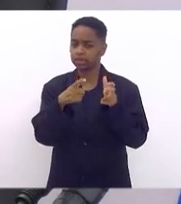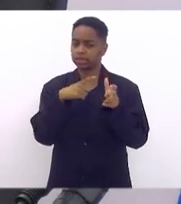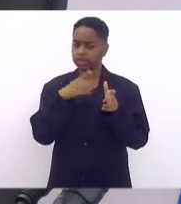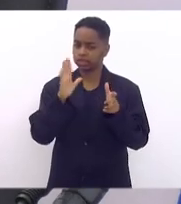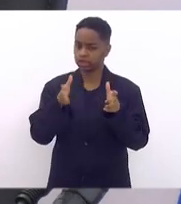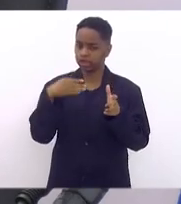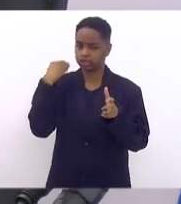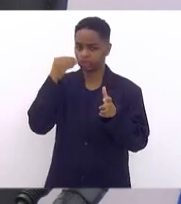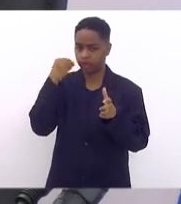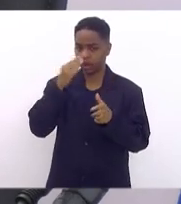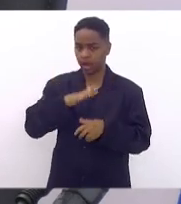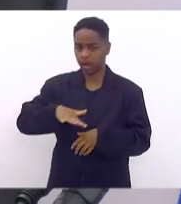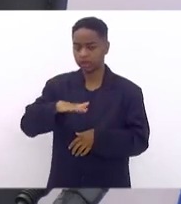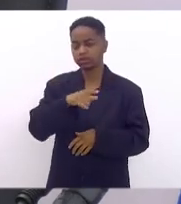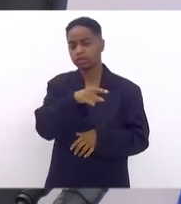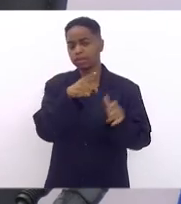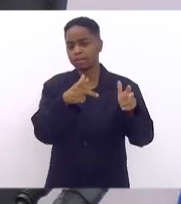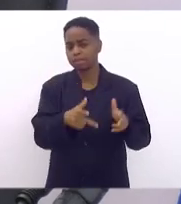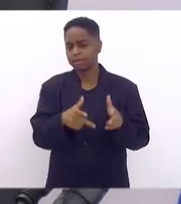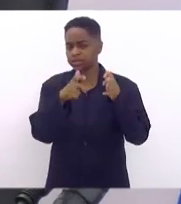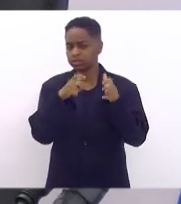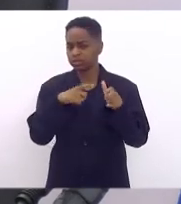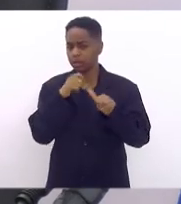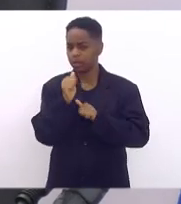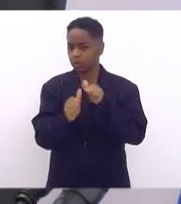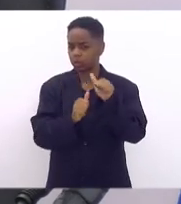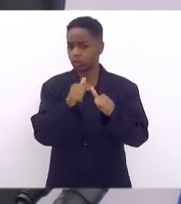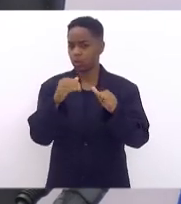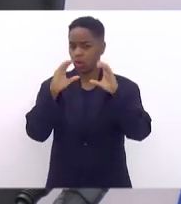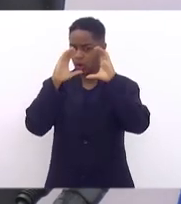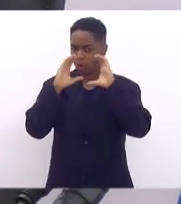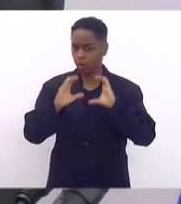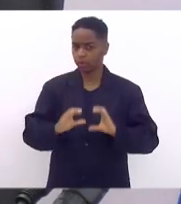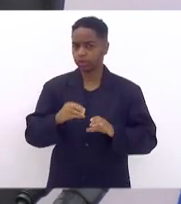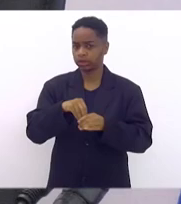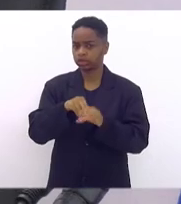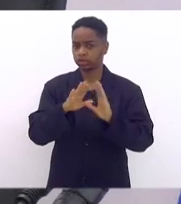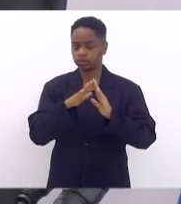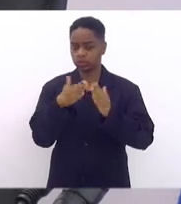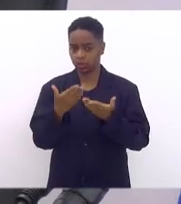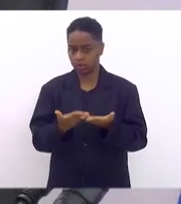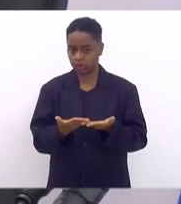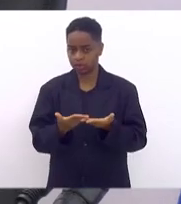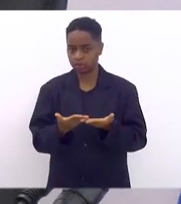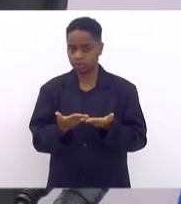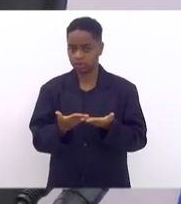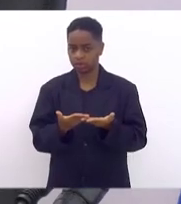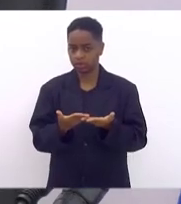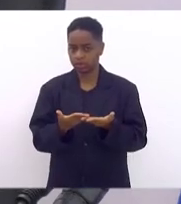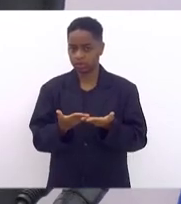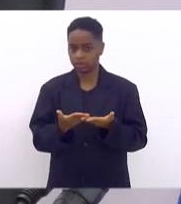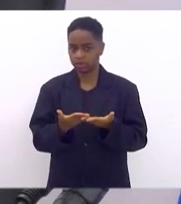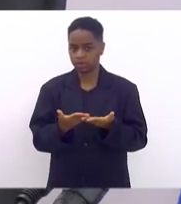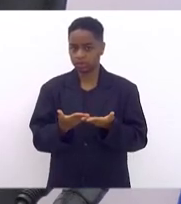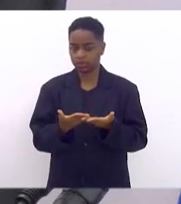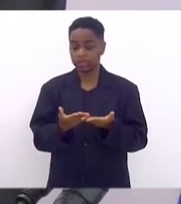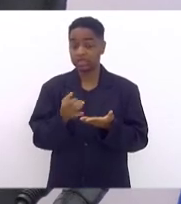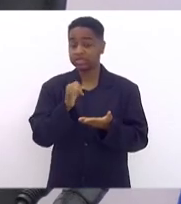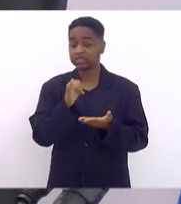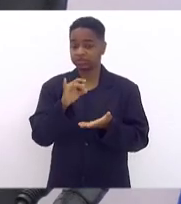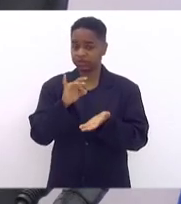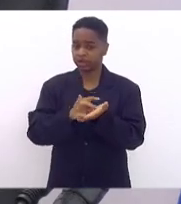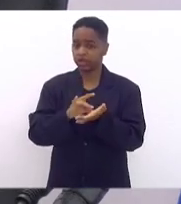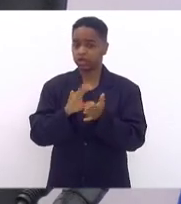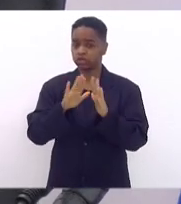da sua experiência, alguma modificação no comportamento da escola, no sentido se a escola está